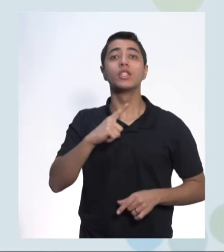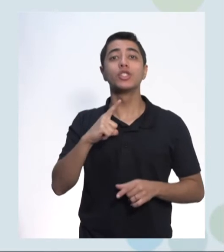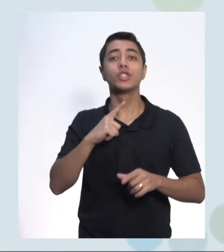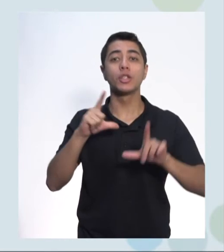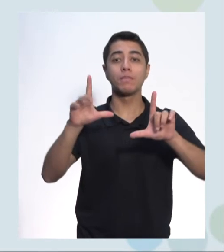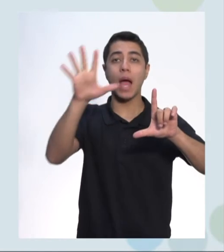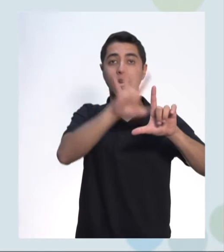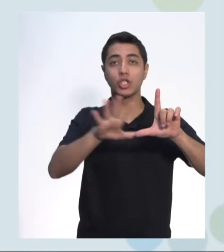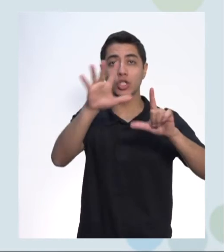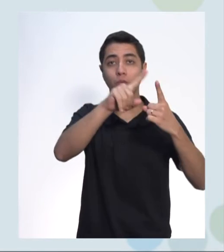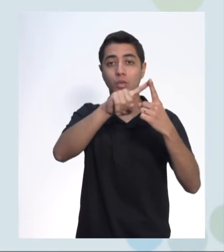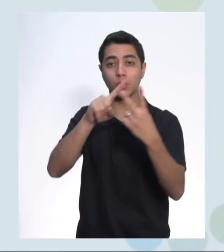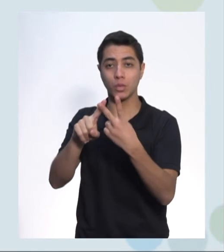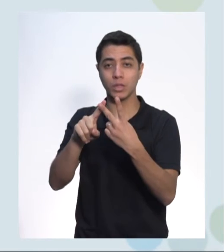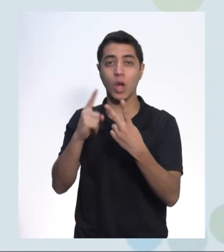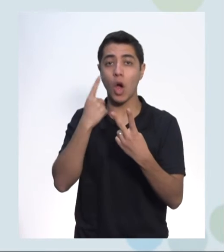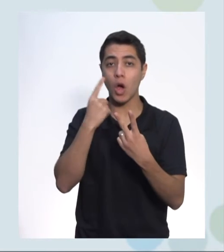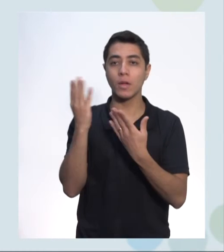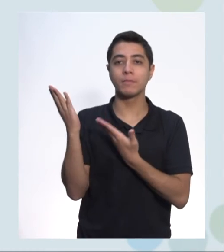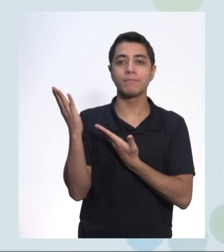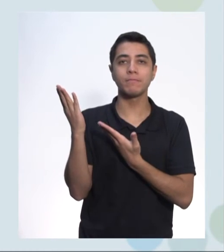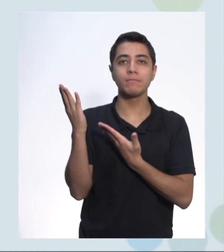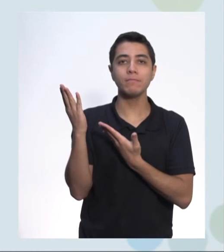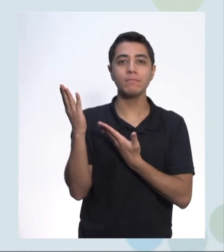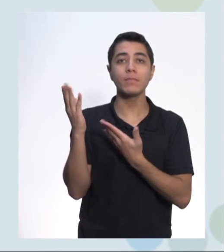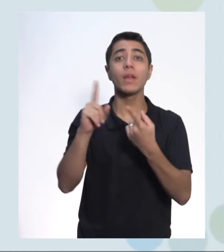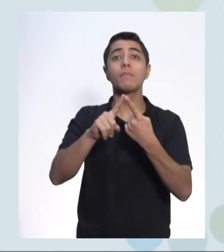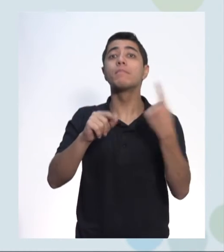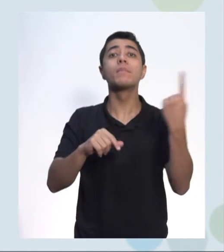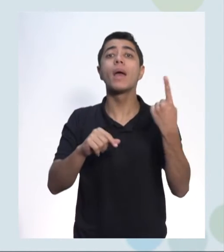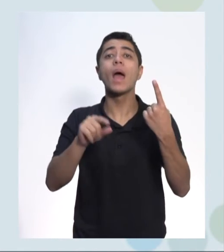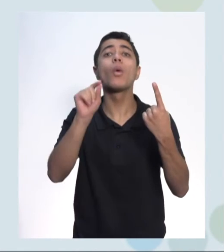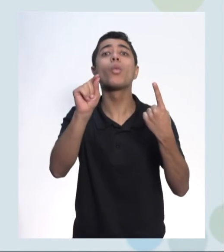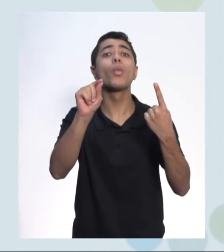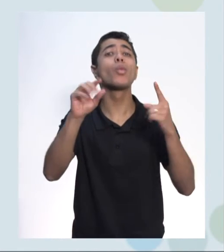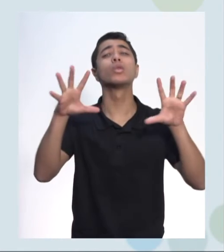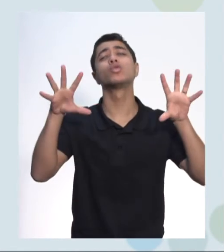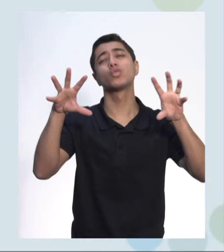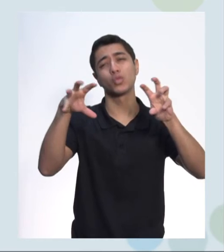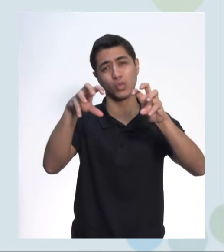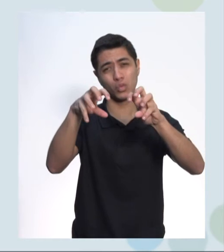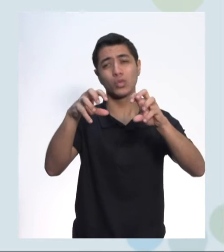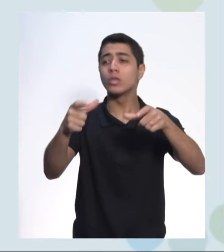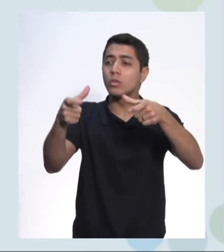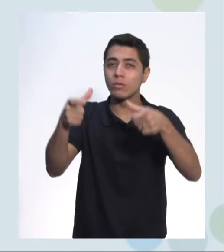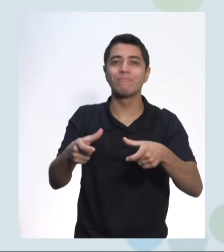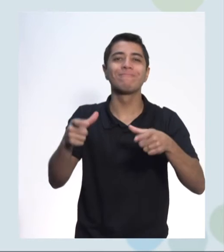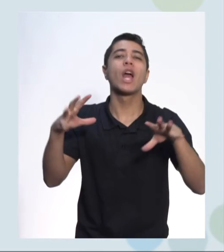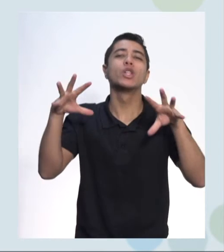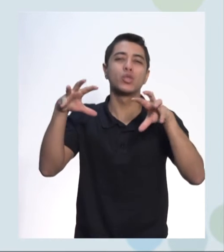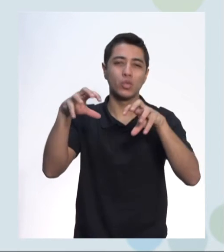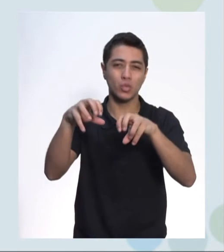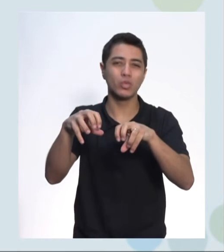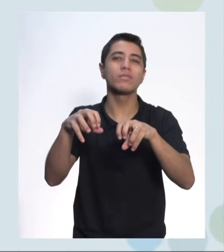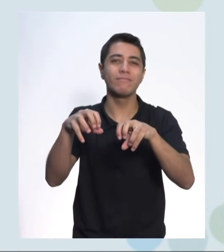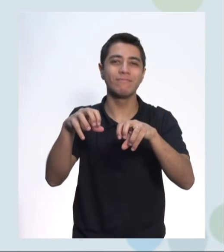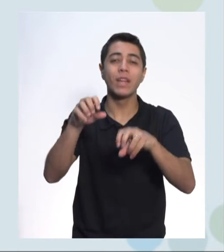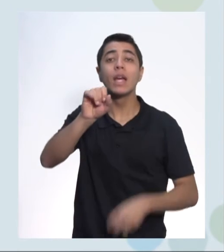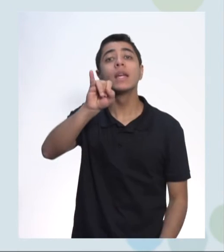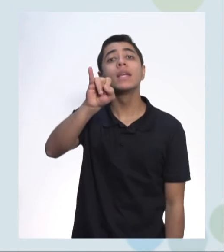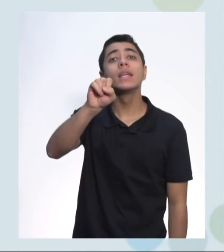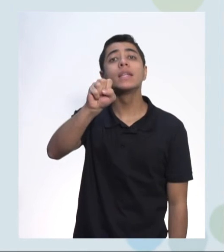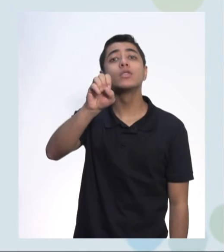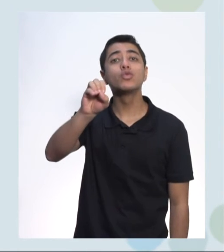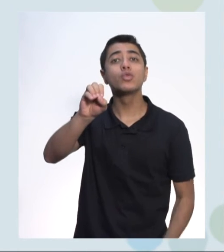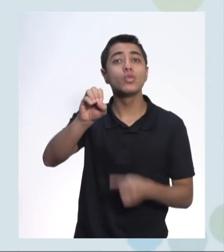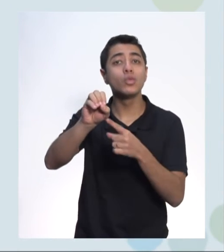A primeira imagem, ela foi tirada no escuro. Então, a gente tem aí, o ISO, na verdade, ele está aí no